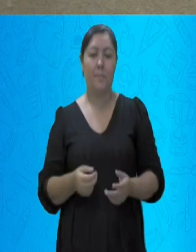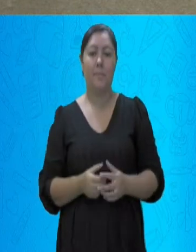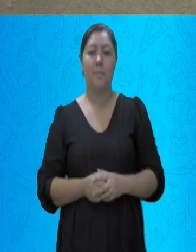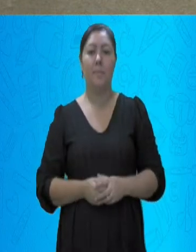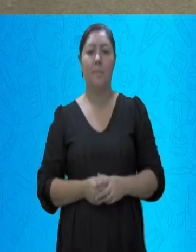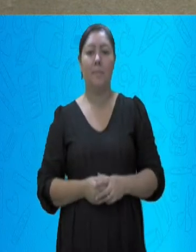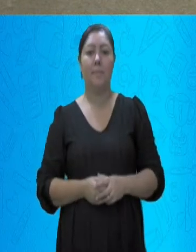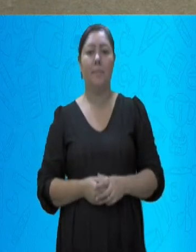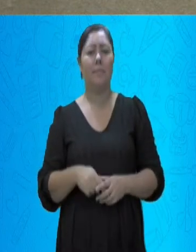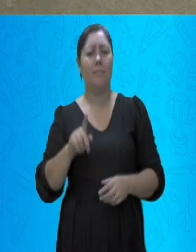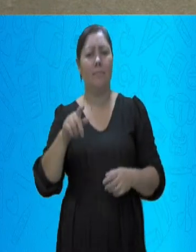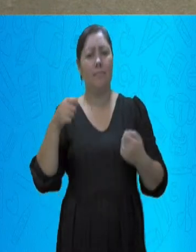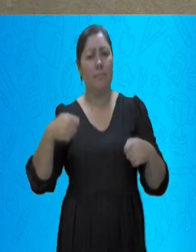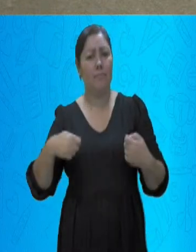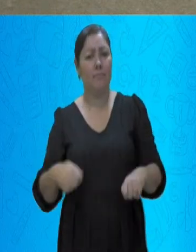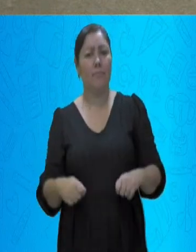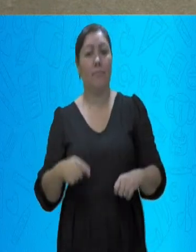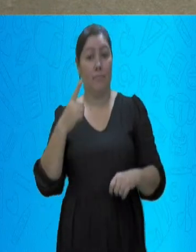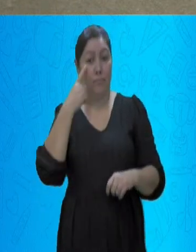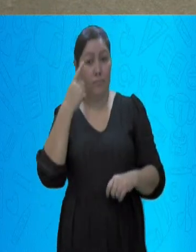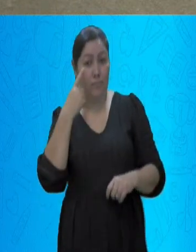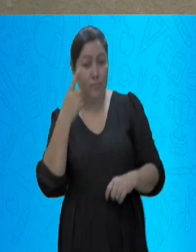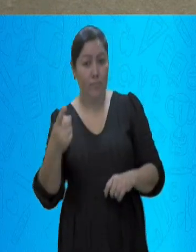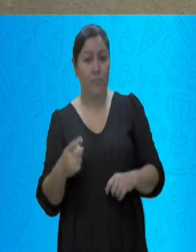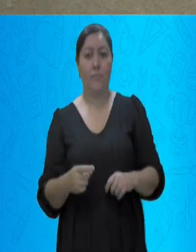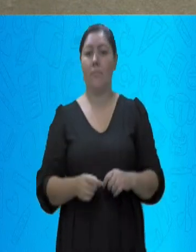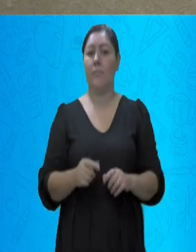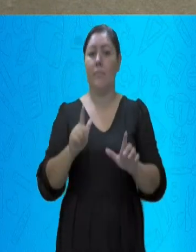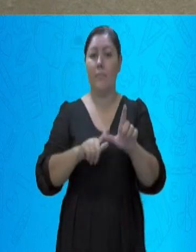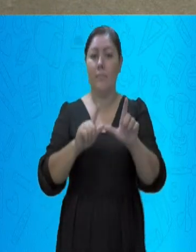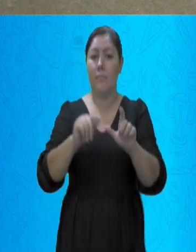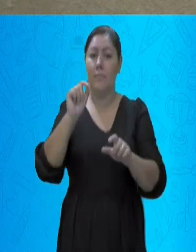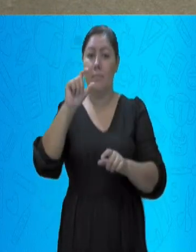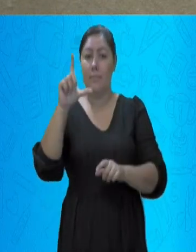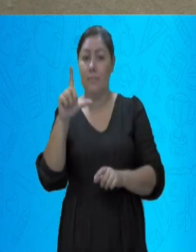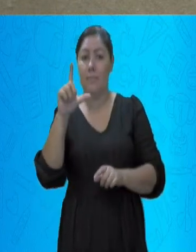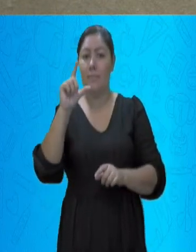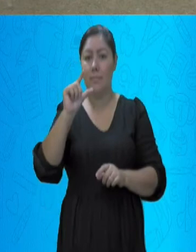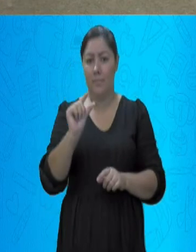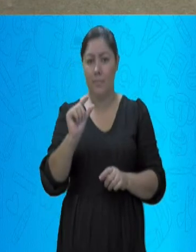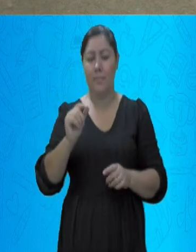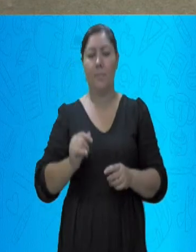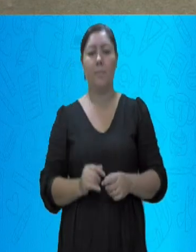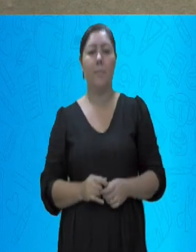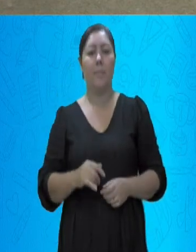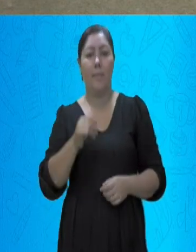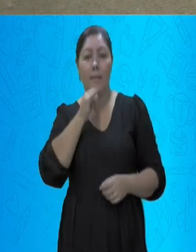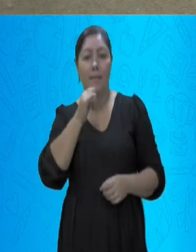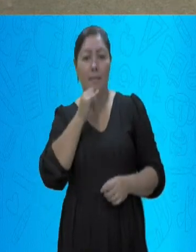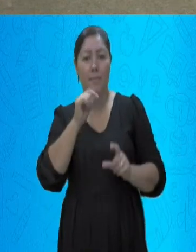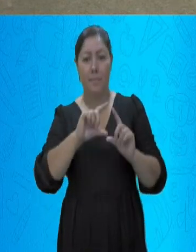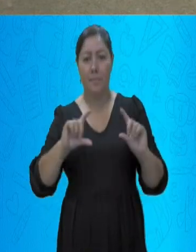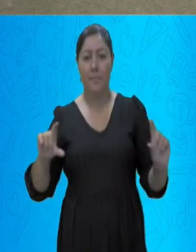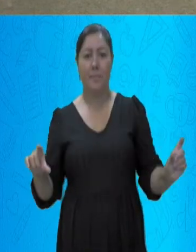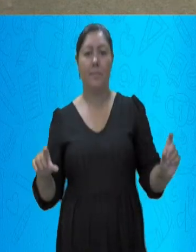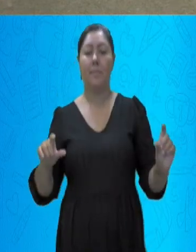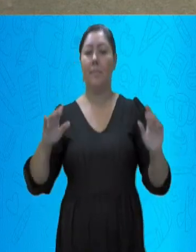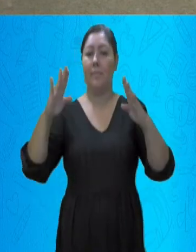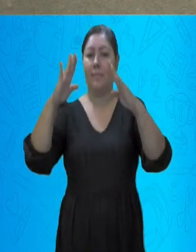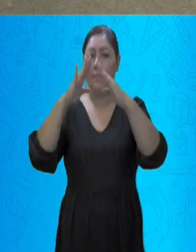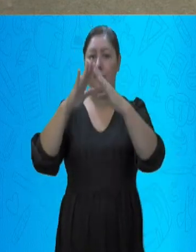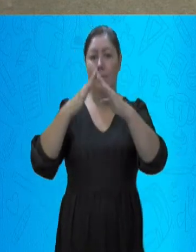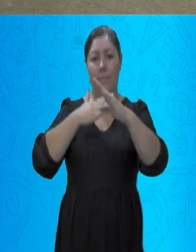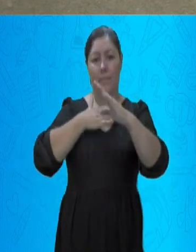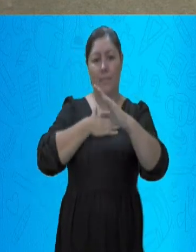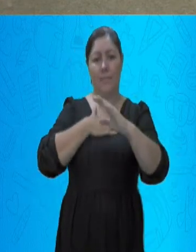vocês precisam observar letras maiúsculas e minúsculas. Minha casa é muito grande. Eu não estou me referindo